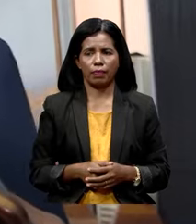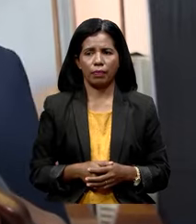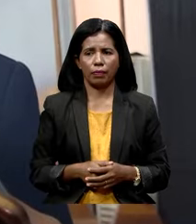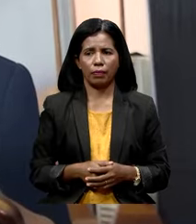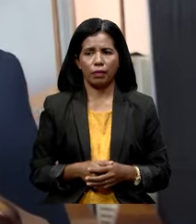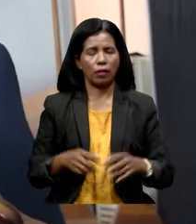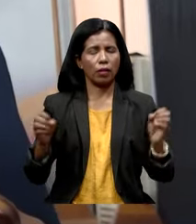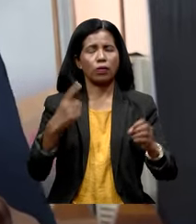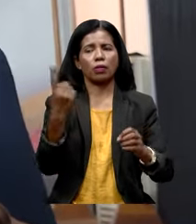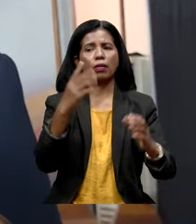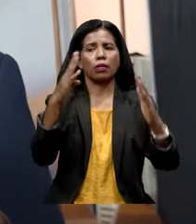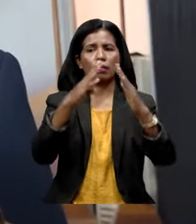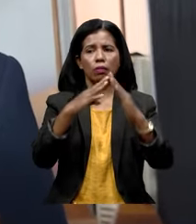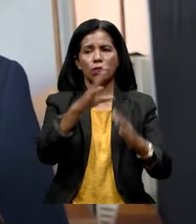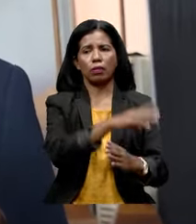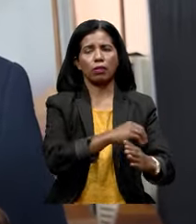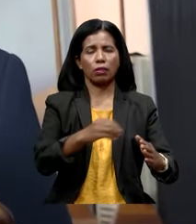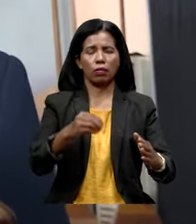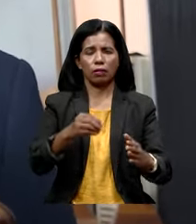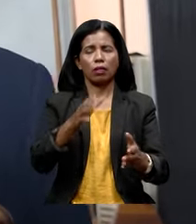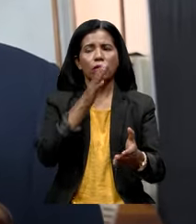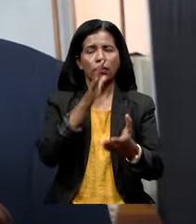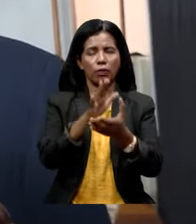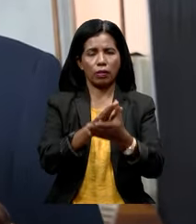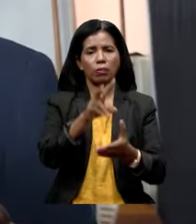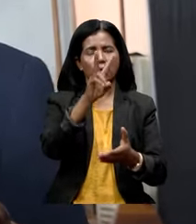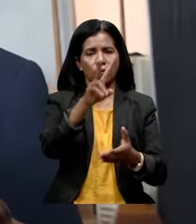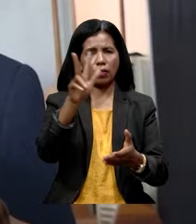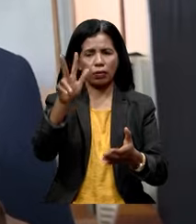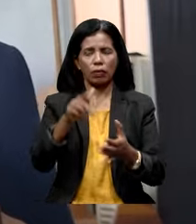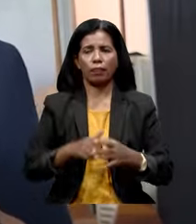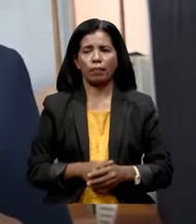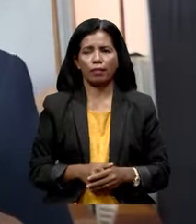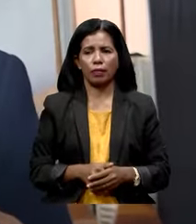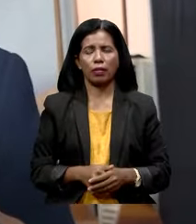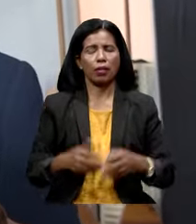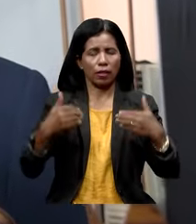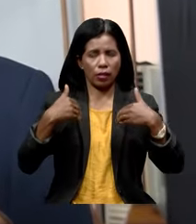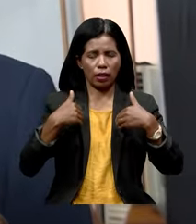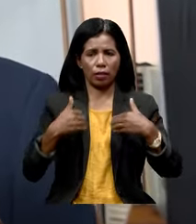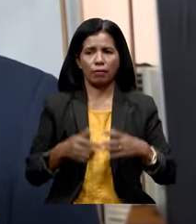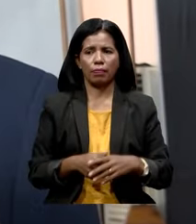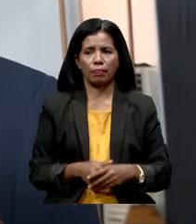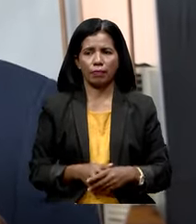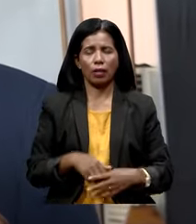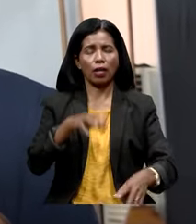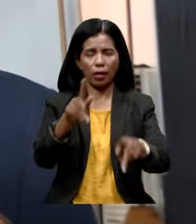laos, uma deite, fêmos, rua tolo, né, hija, mas